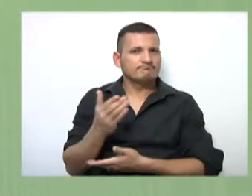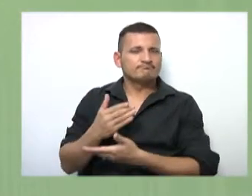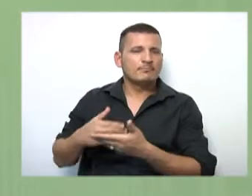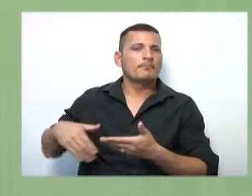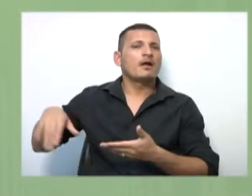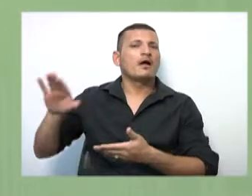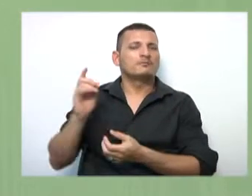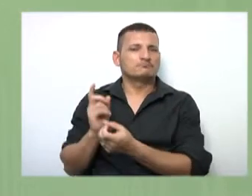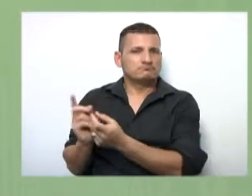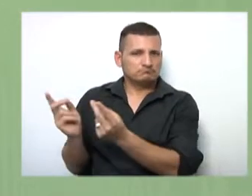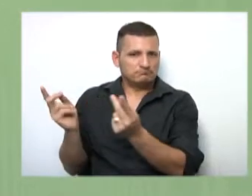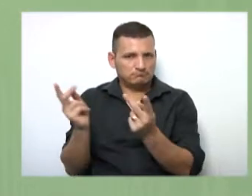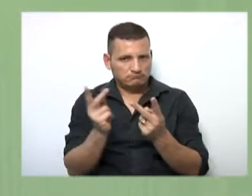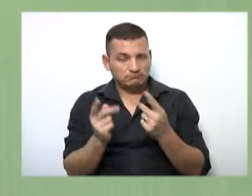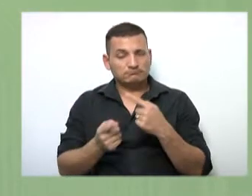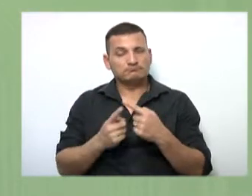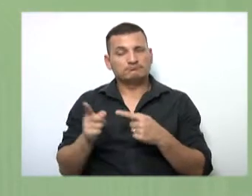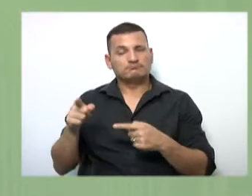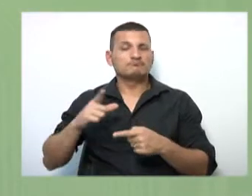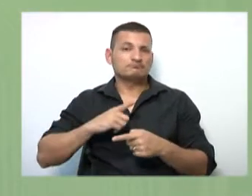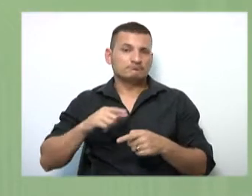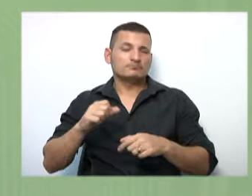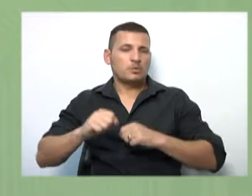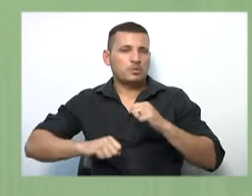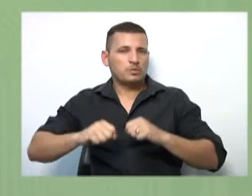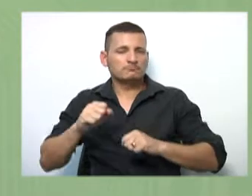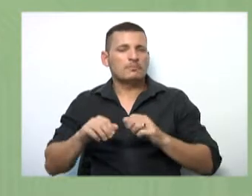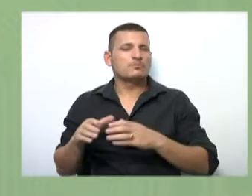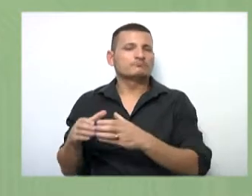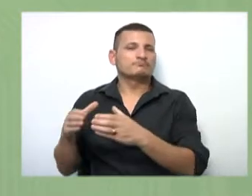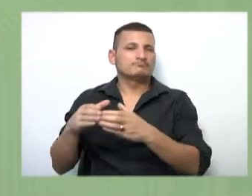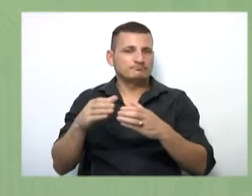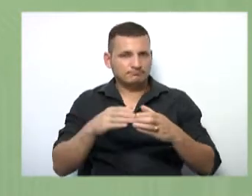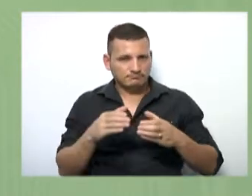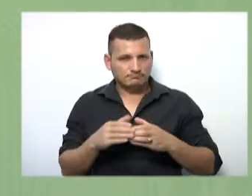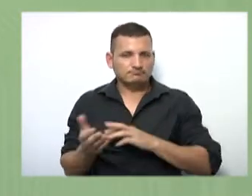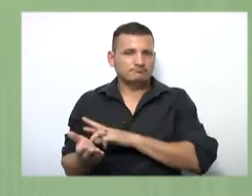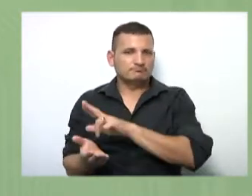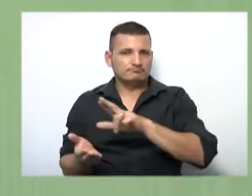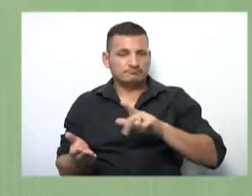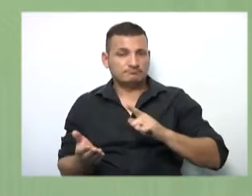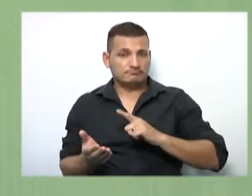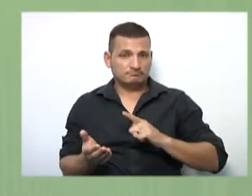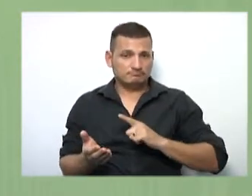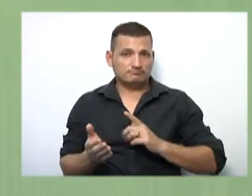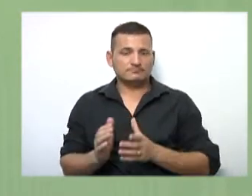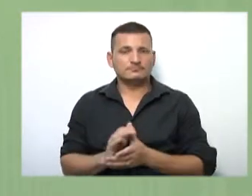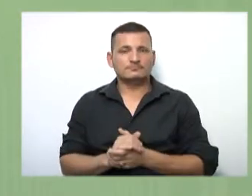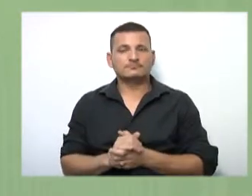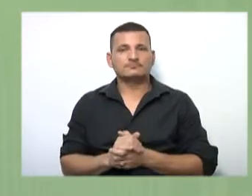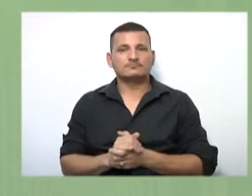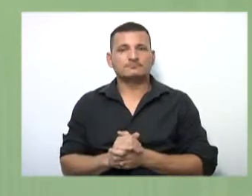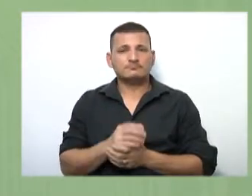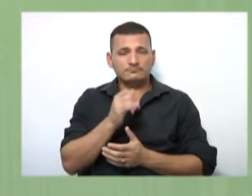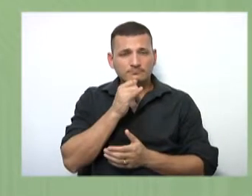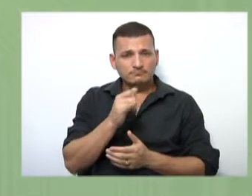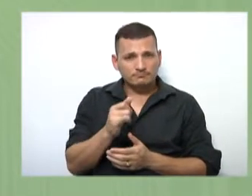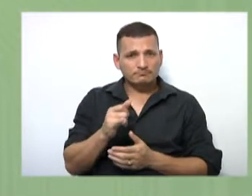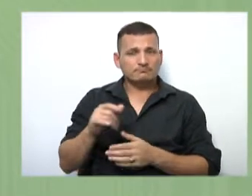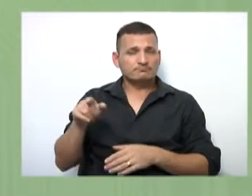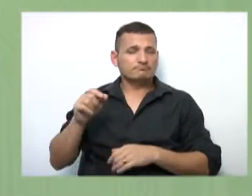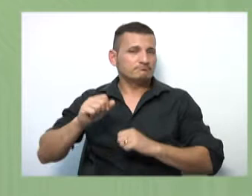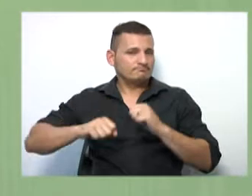produção, justamente por ser uma produção coletiva. Mercados em que produtores individuais, com